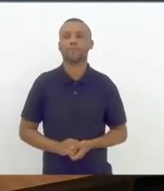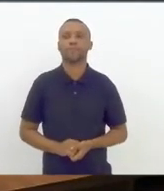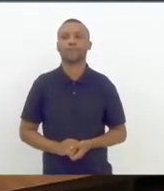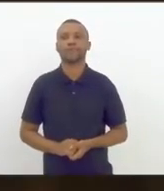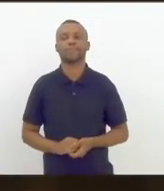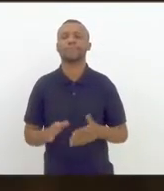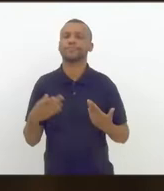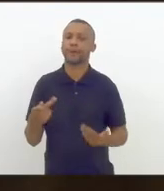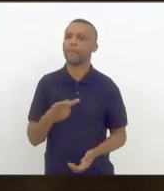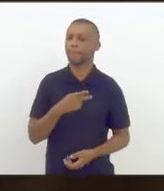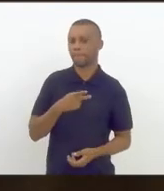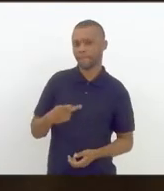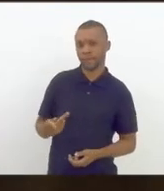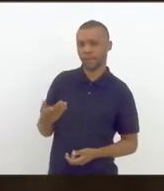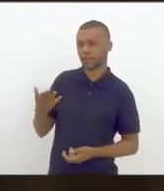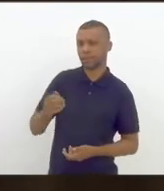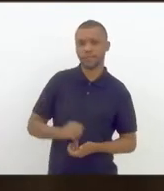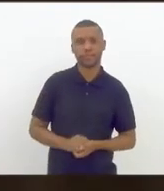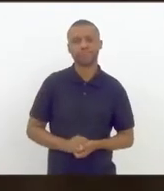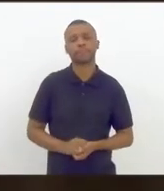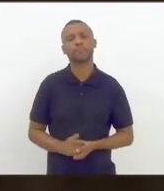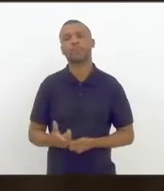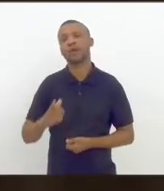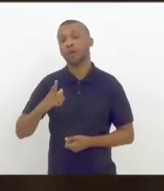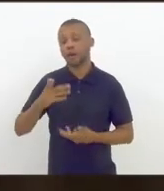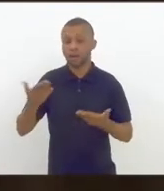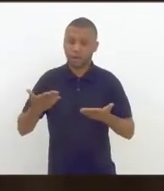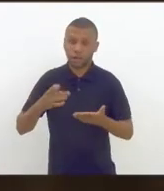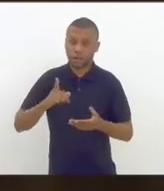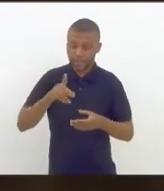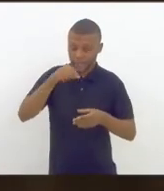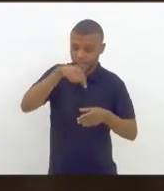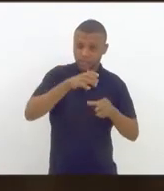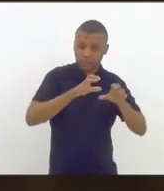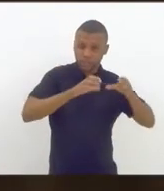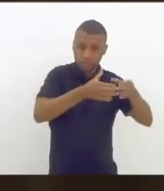Senhor presidente, eu tenho aqui na CCJ